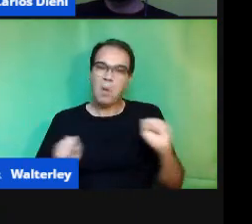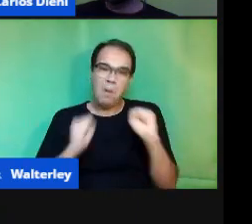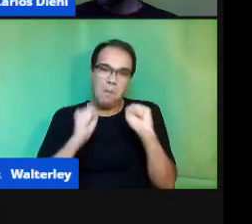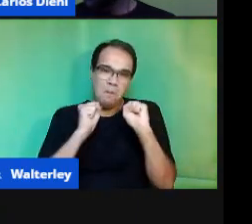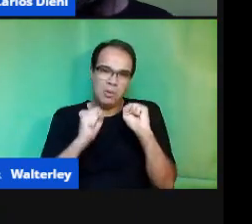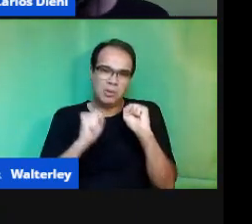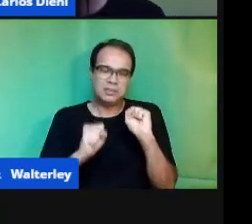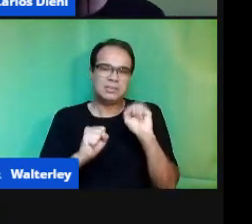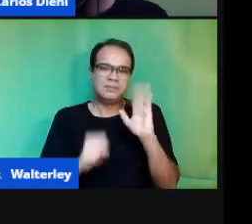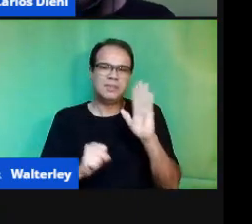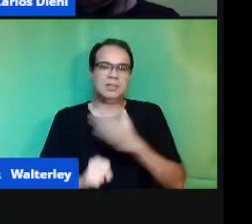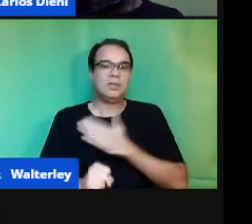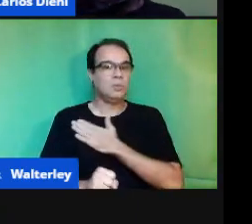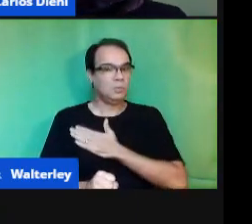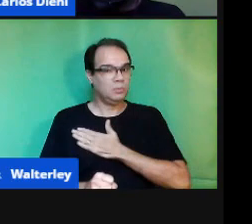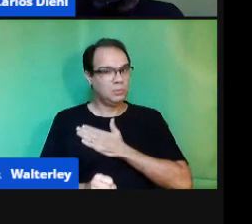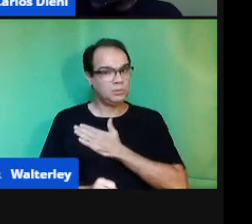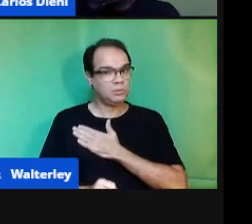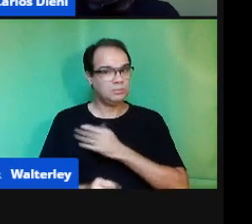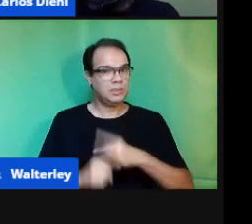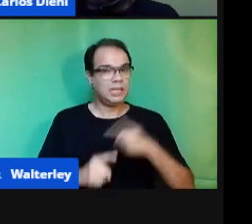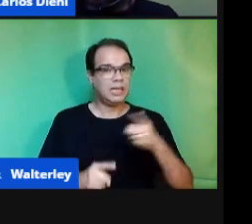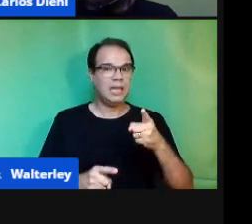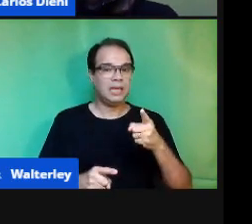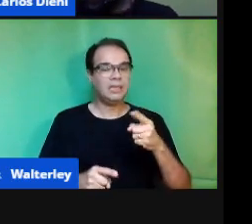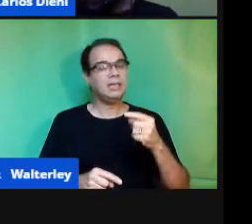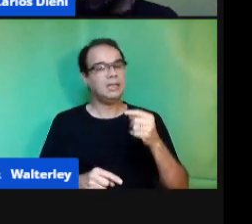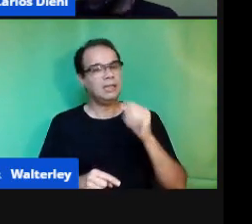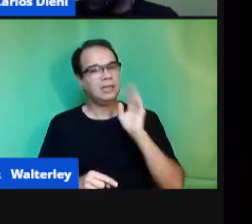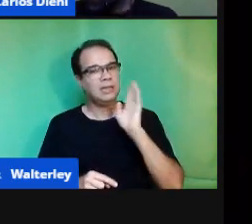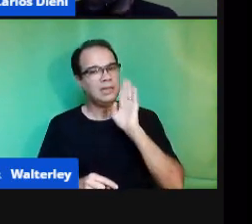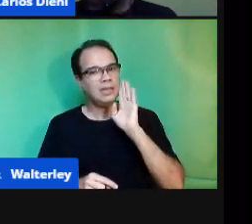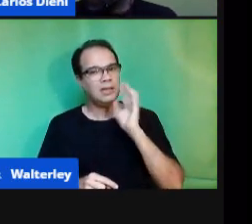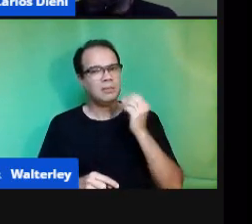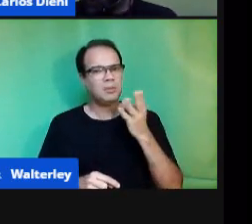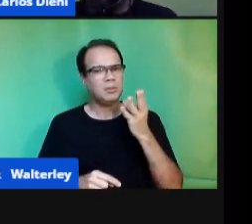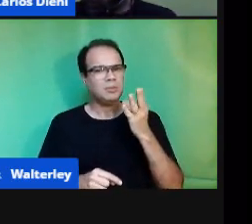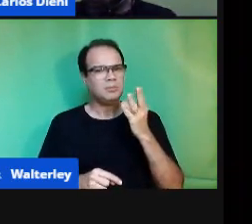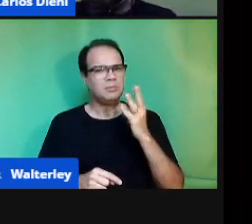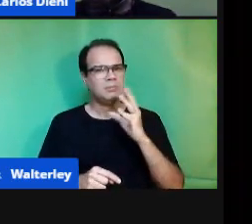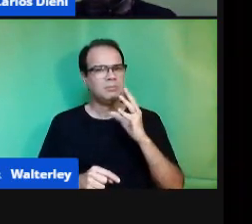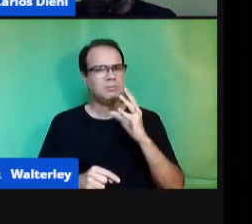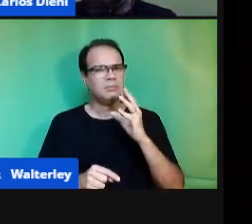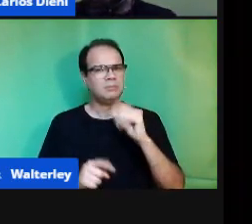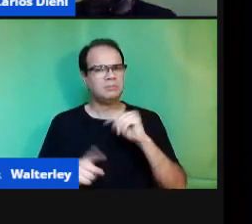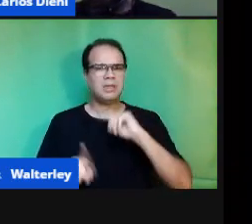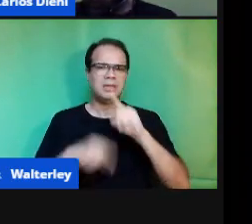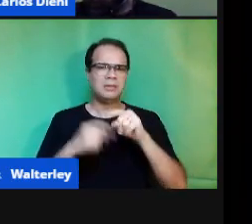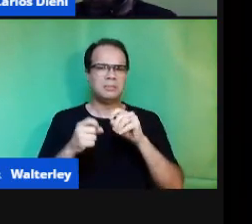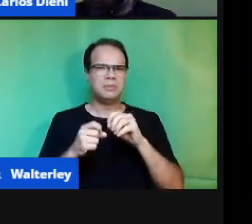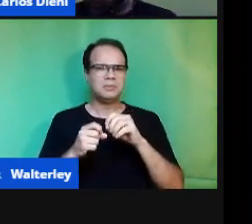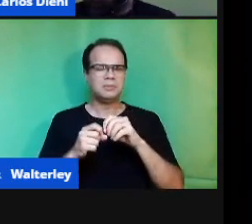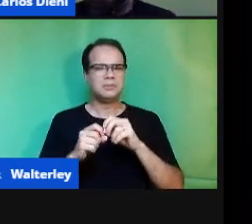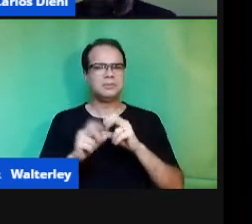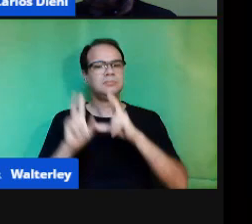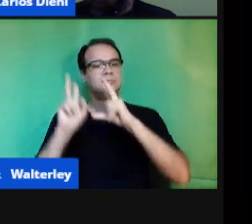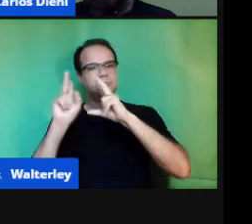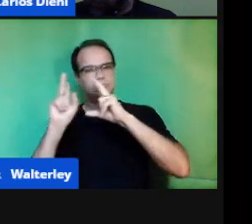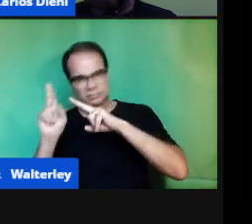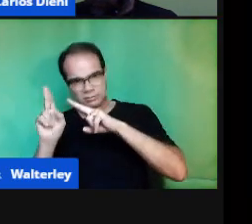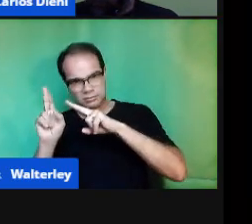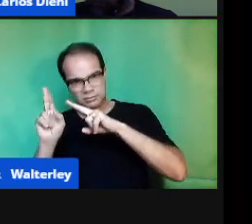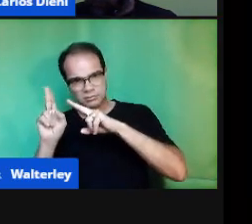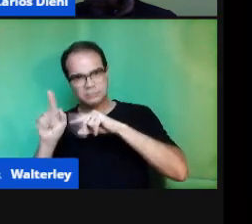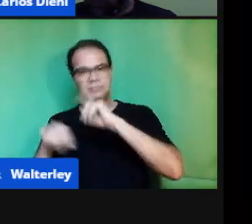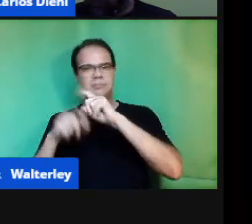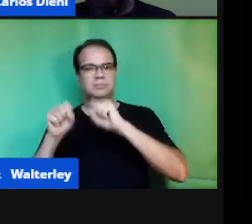por ela ser uma pessoa interessante, uma pessoa inteligente, você gostar. Depois, no outro dia, você acordar e essa pessoa te dá um dinheiro. Não é bom. E não é um dinheiro fácil, como o